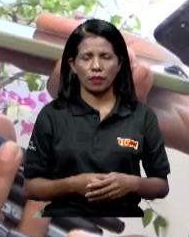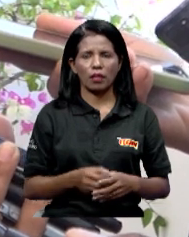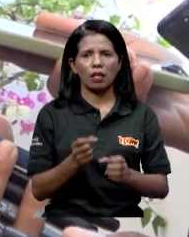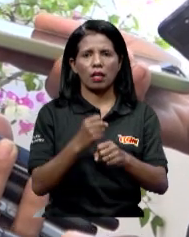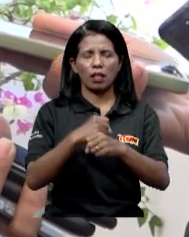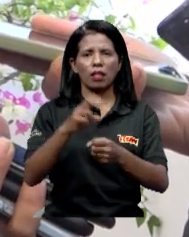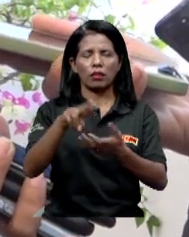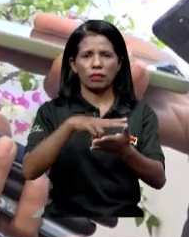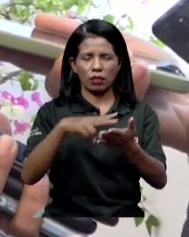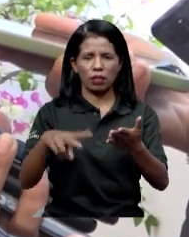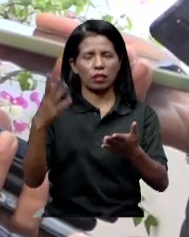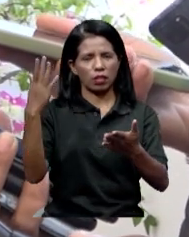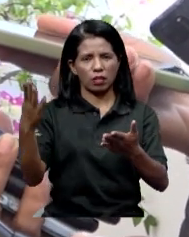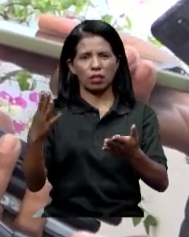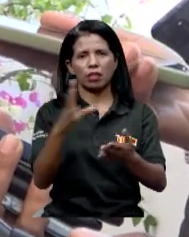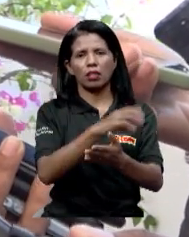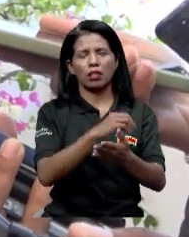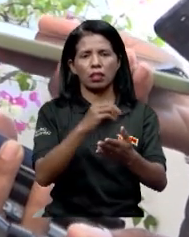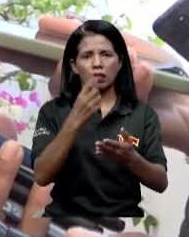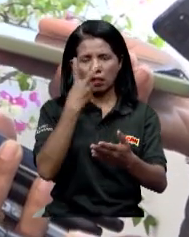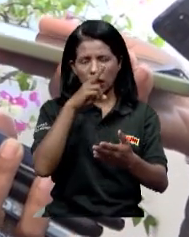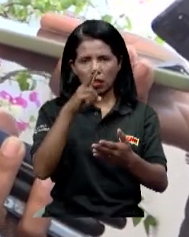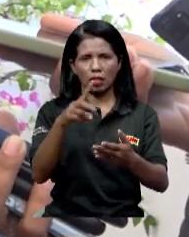violência e alaran situs não é e a